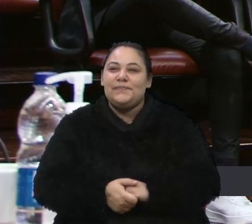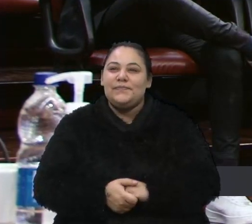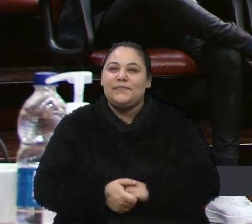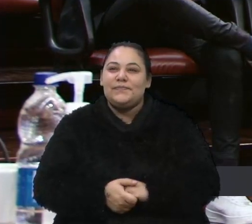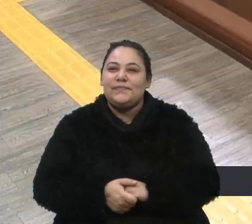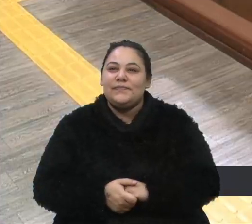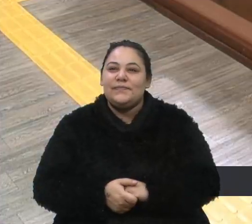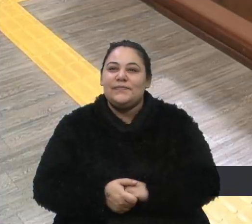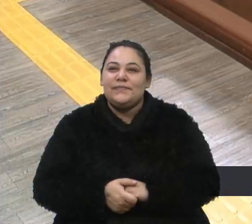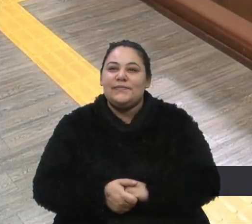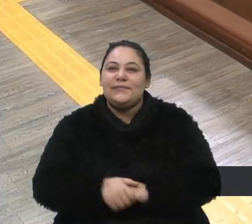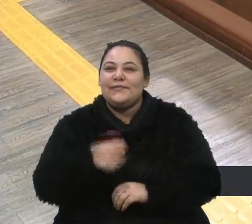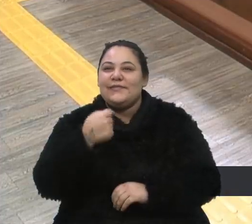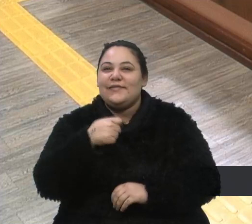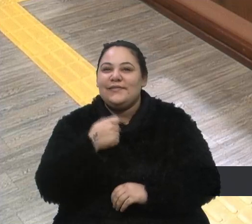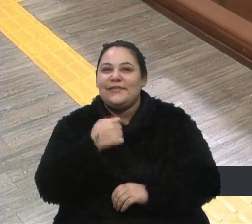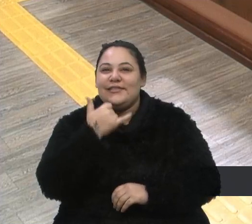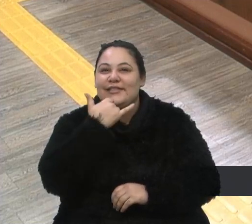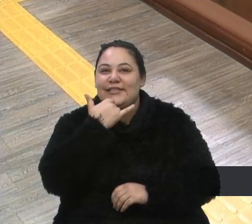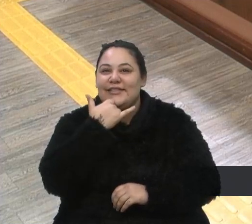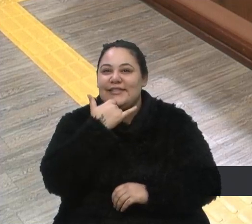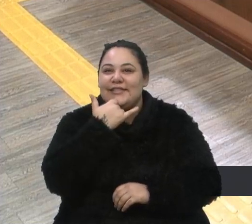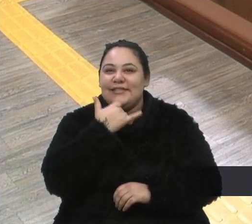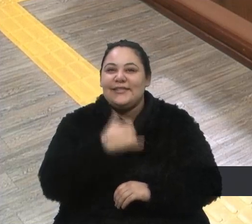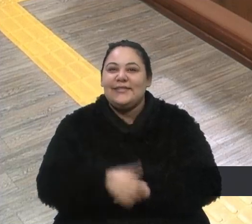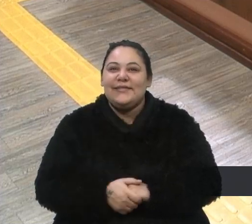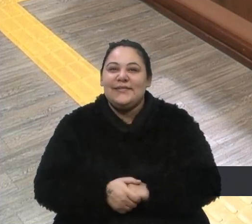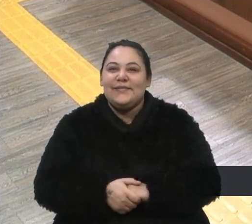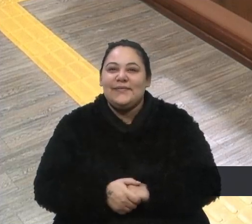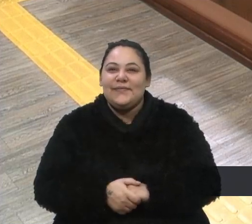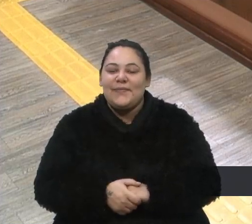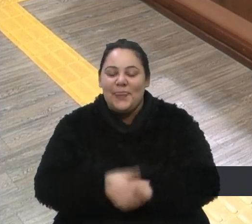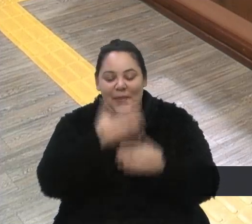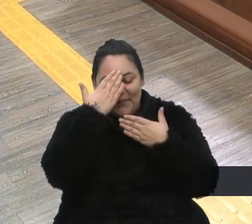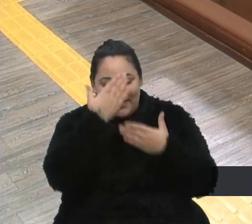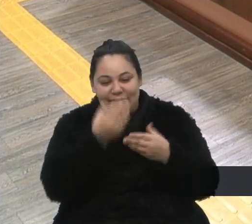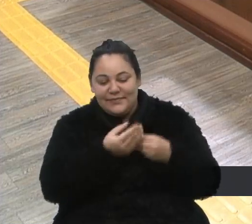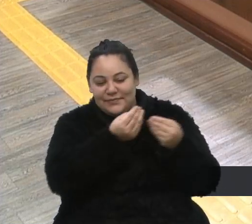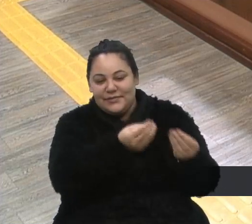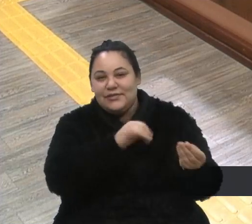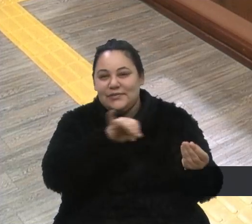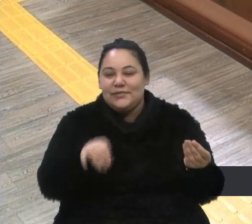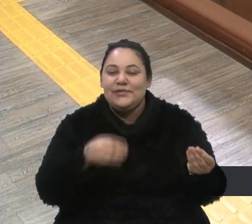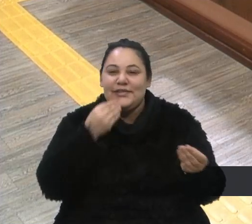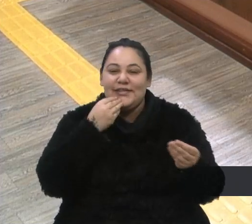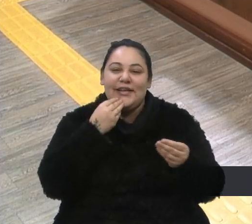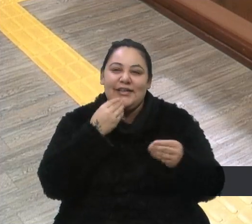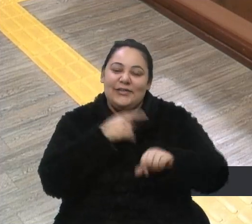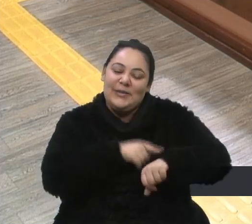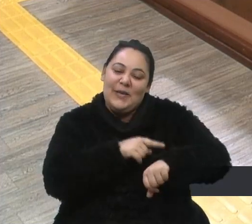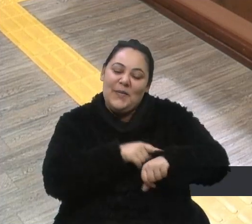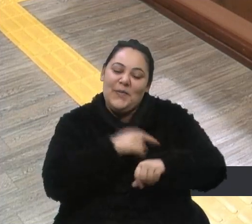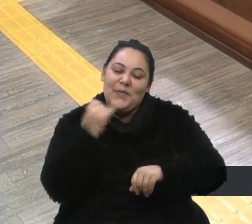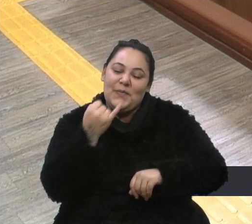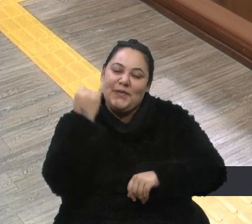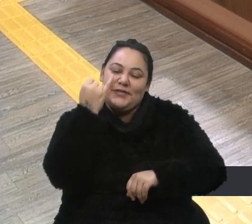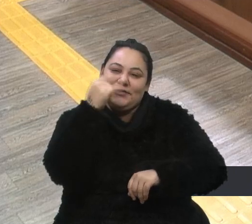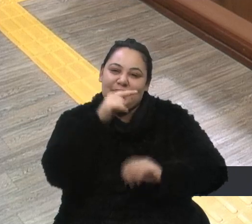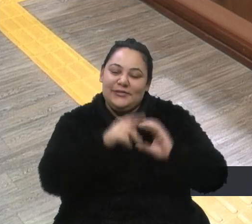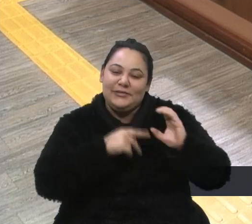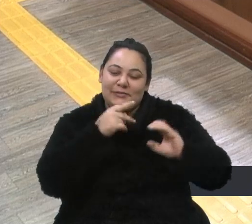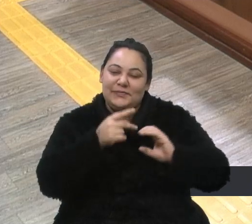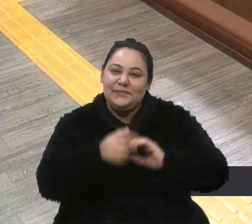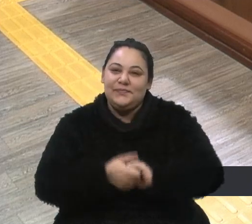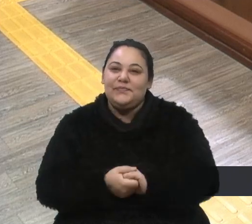Não precisa se desculpar, Clóvis. Obrigado por oportunizar momento importante para a nossa casa. Agora,